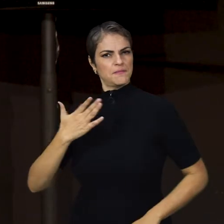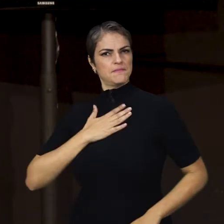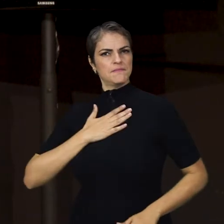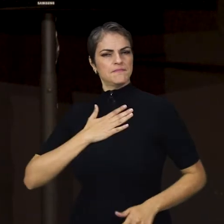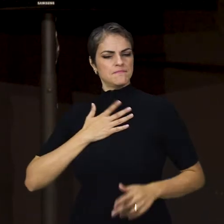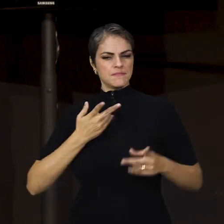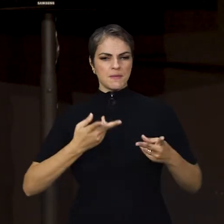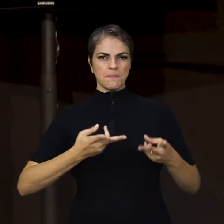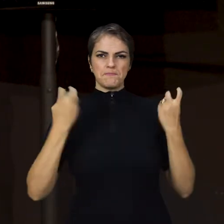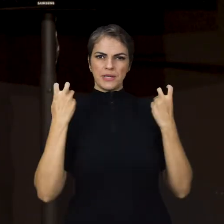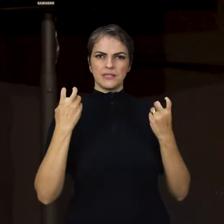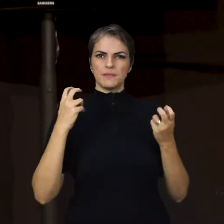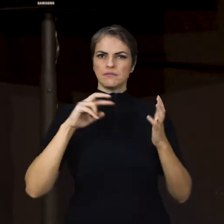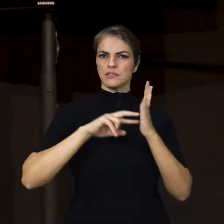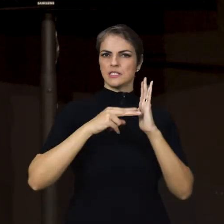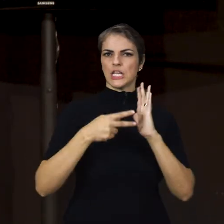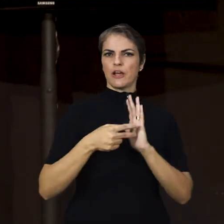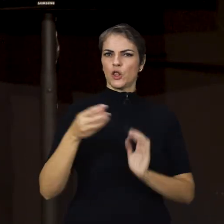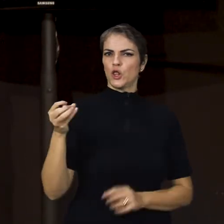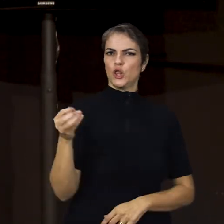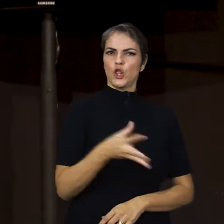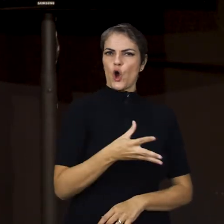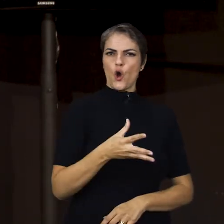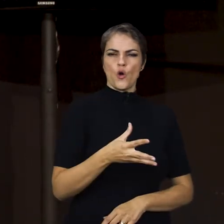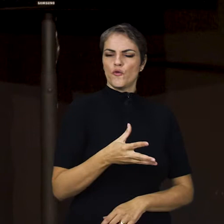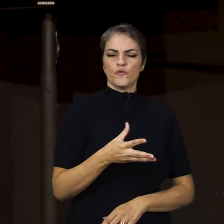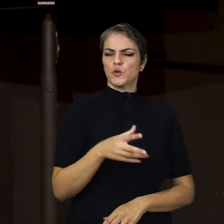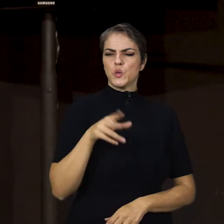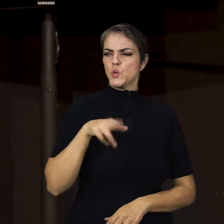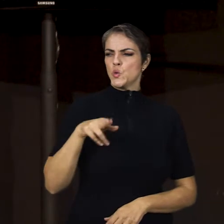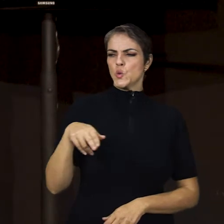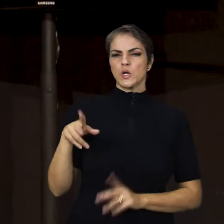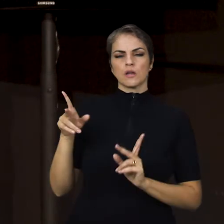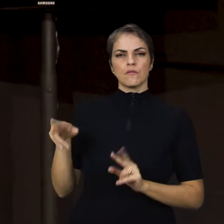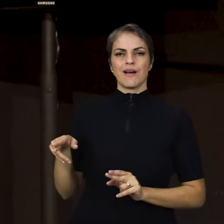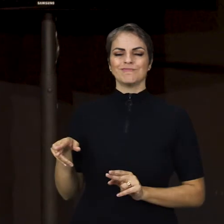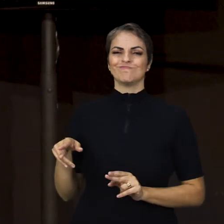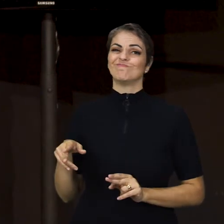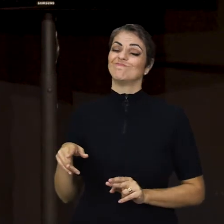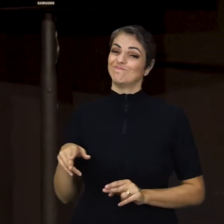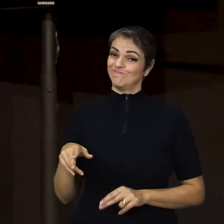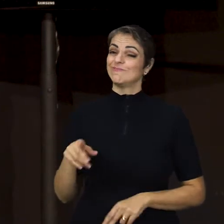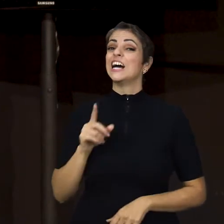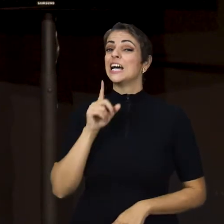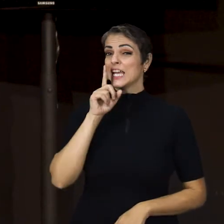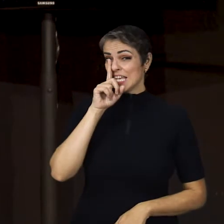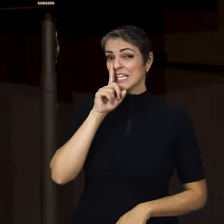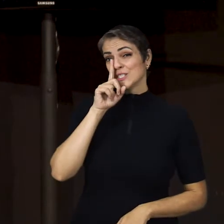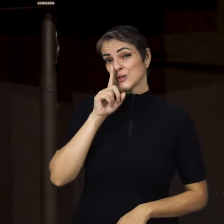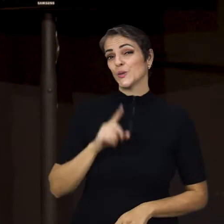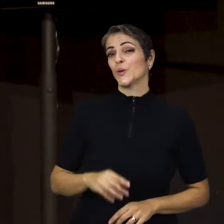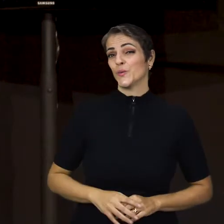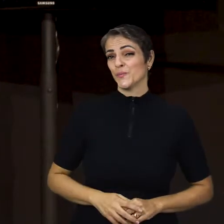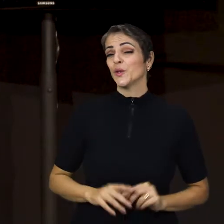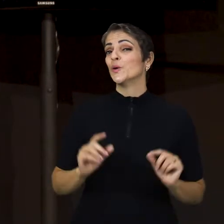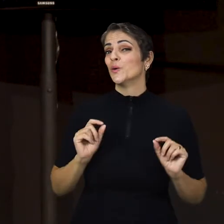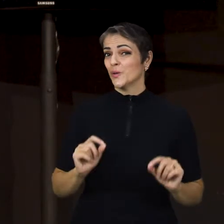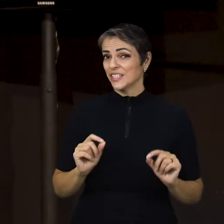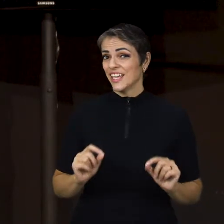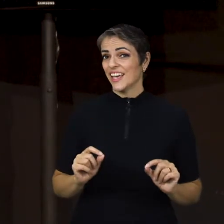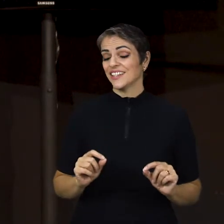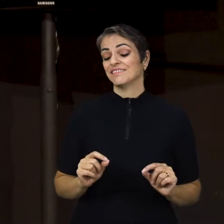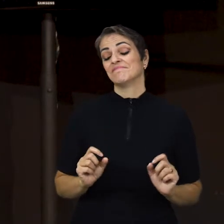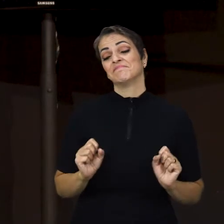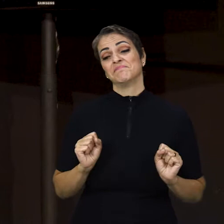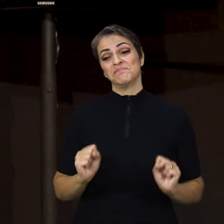significado inédito, novo, inusitado no texto bíblico, eu estou correndo um sério risco de fazer com que o texto